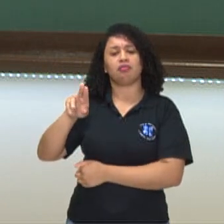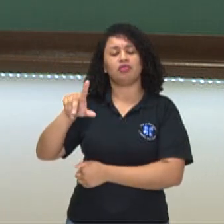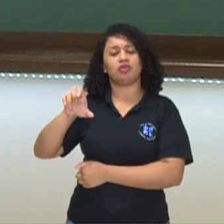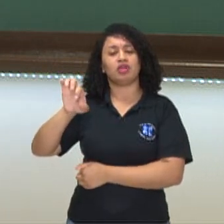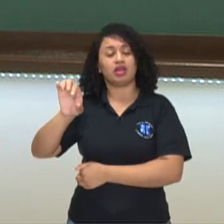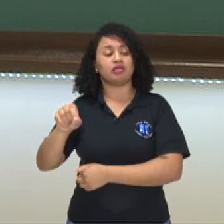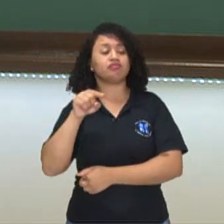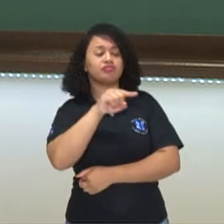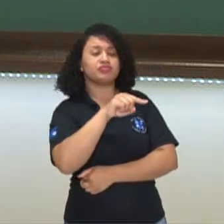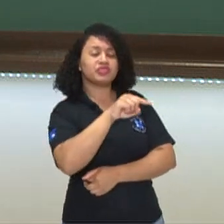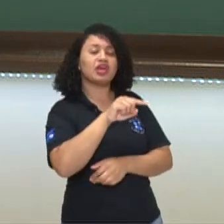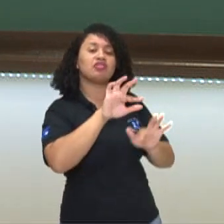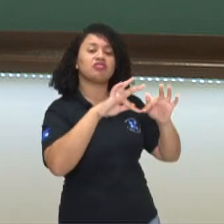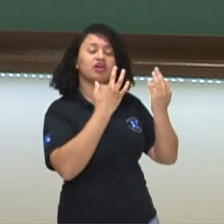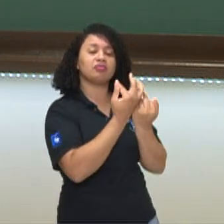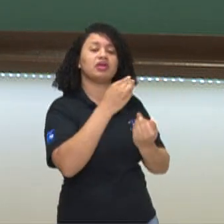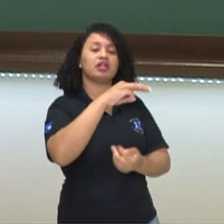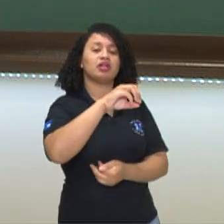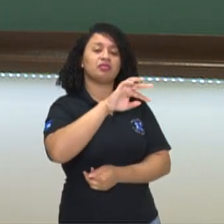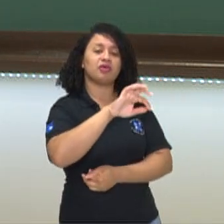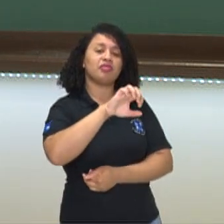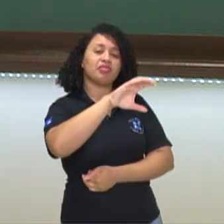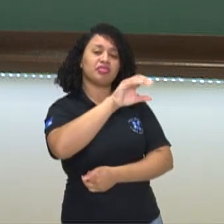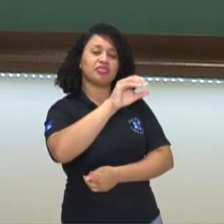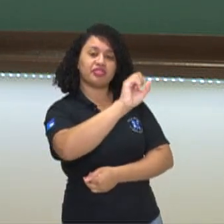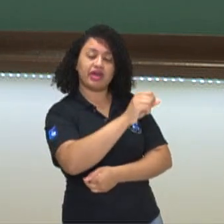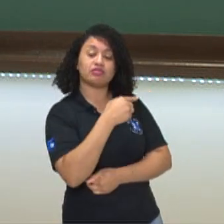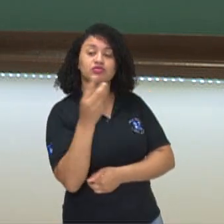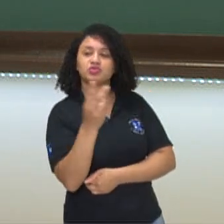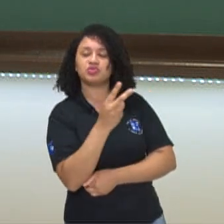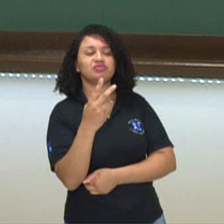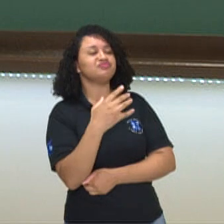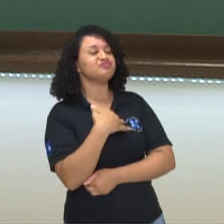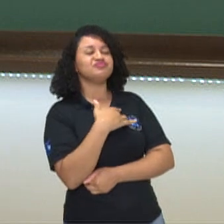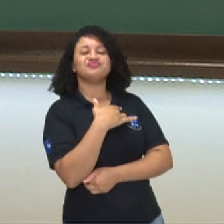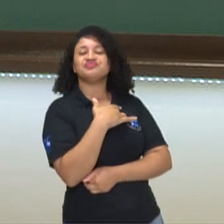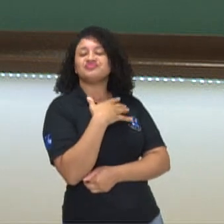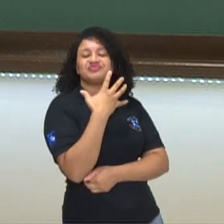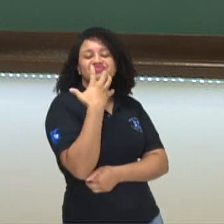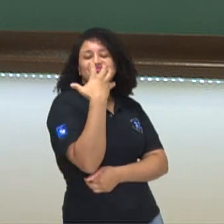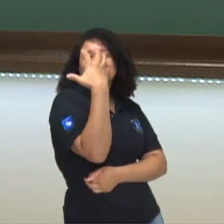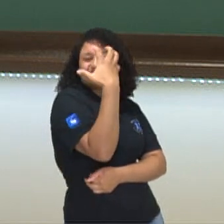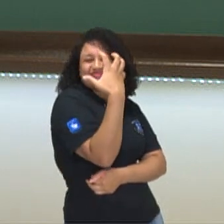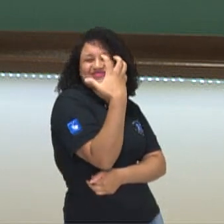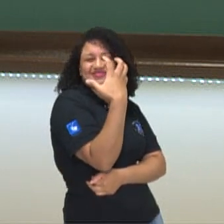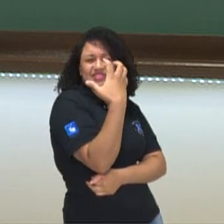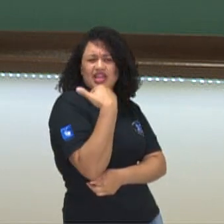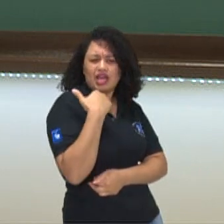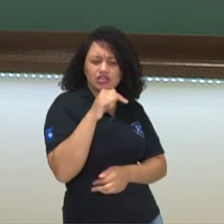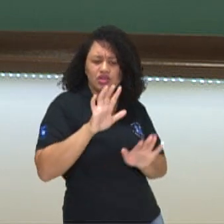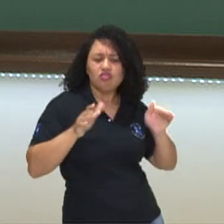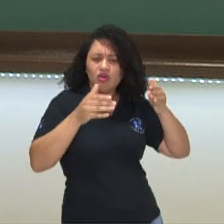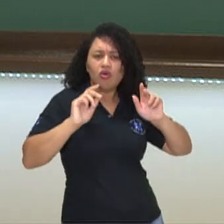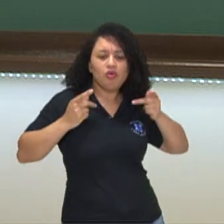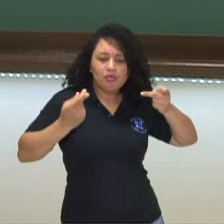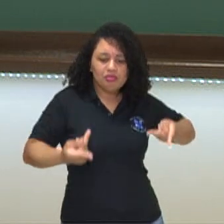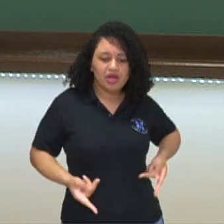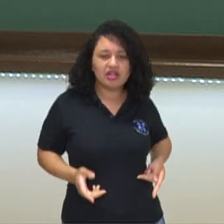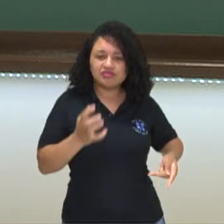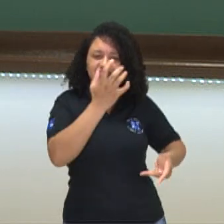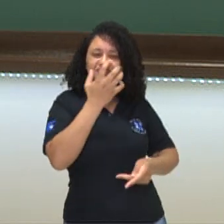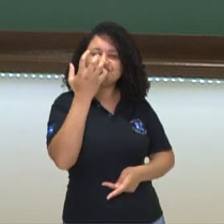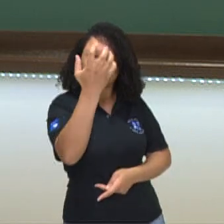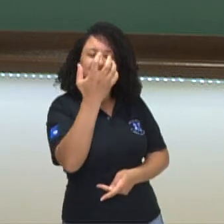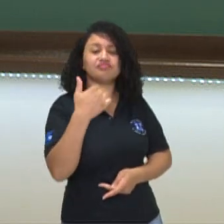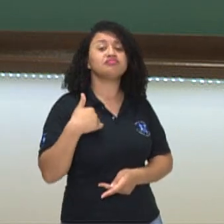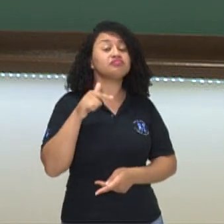era da família dos Montecchios, e se apaixonam, que é algo mais humano que apaixonar-se. Então Shakespeare traz